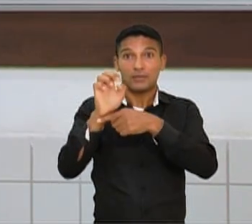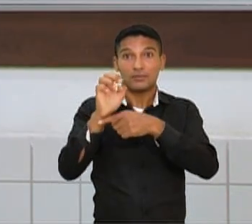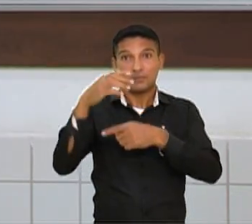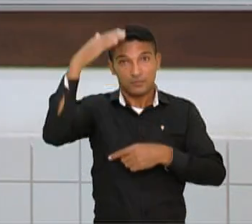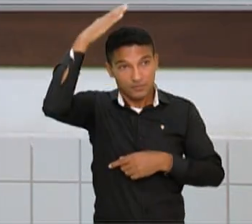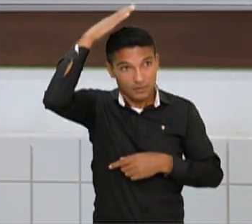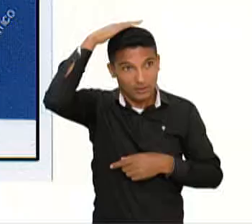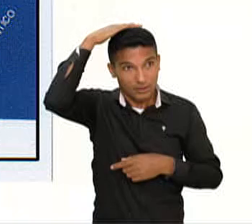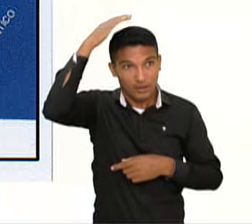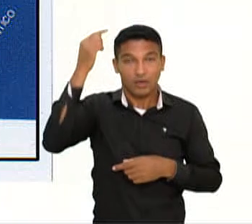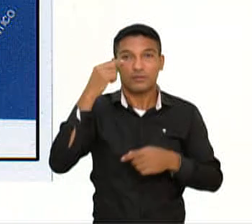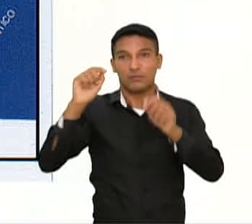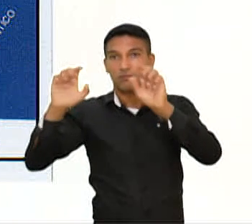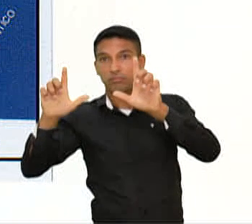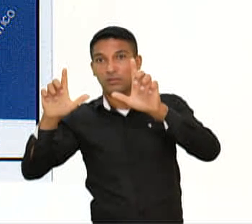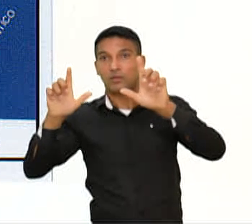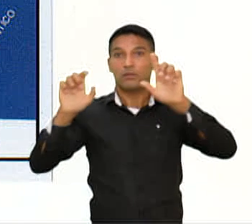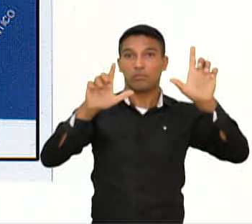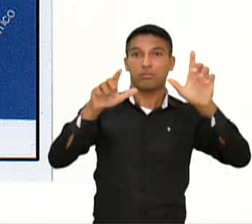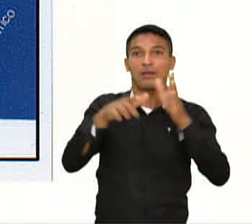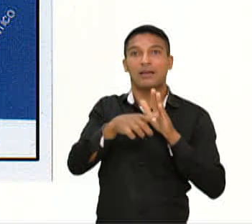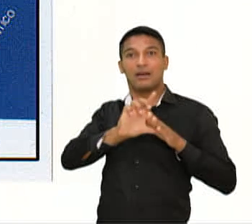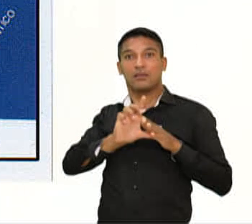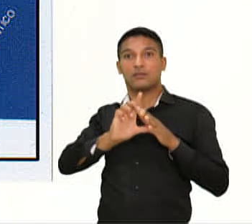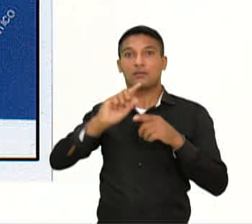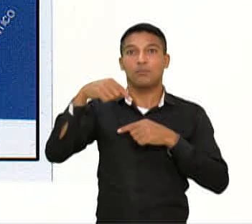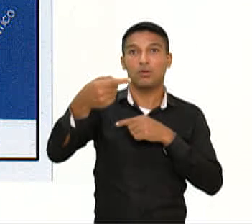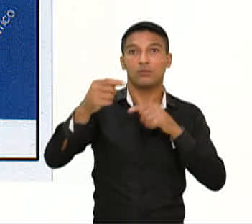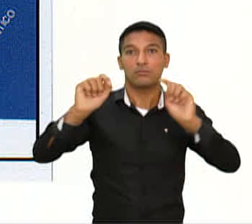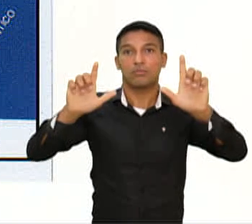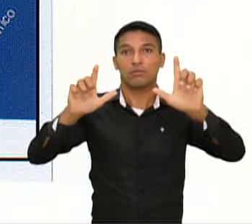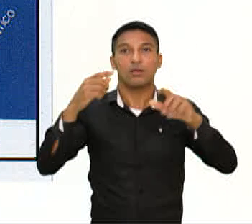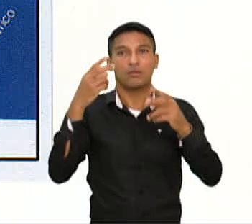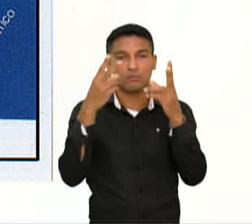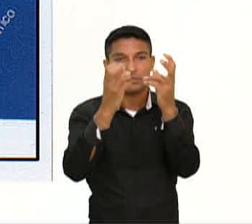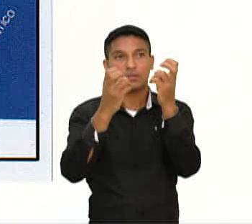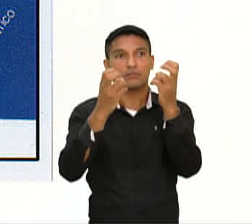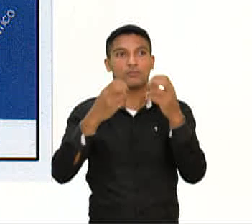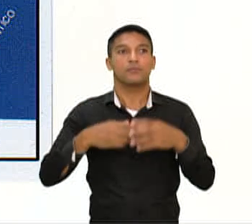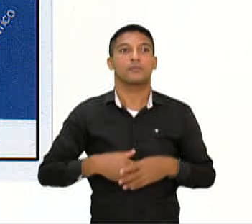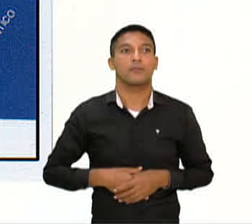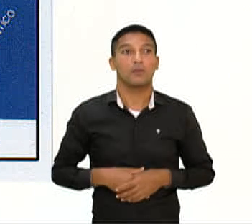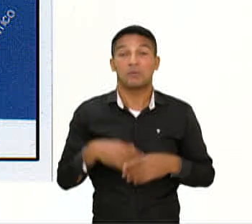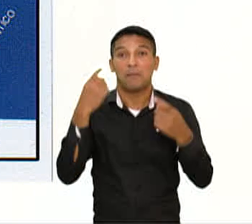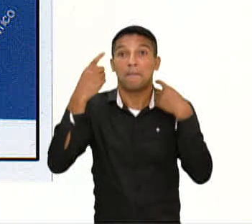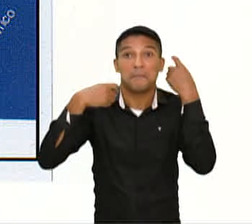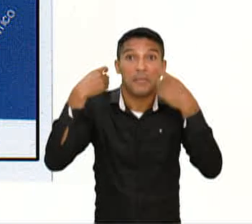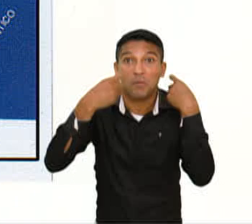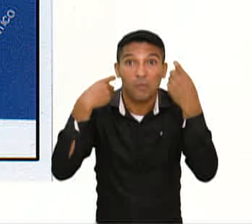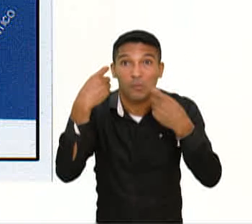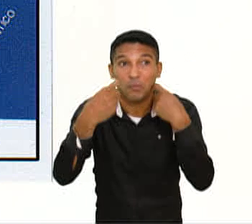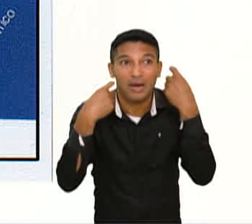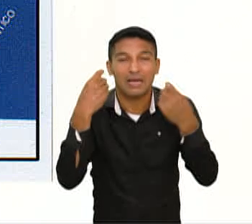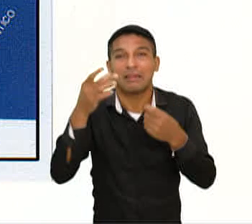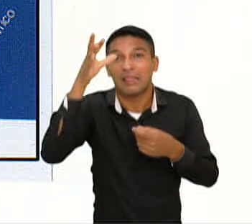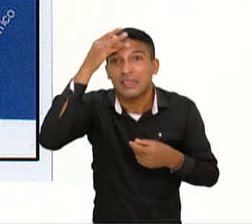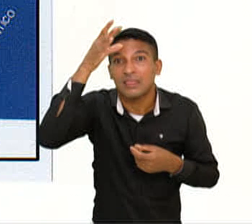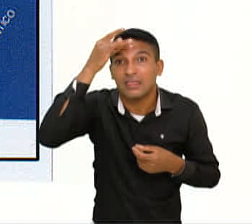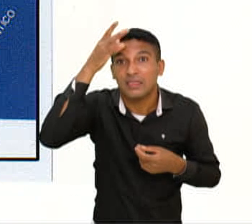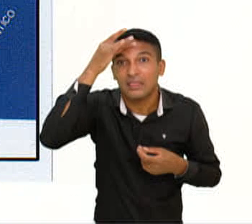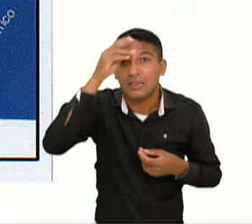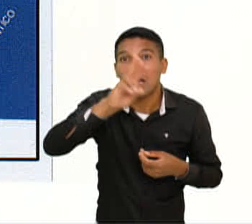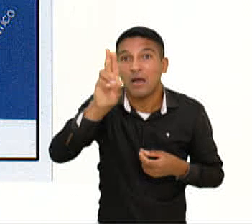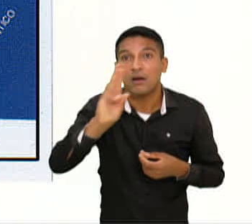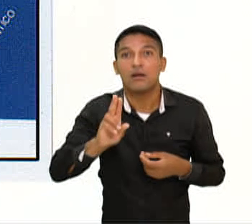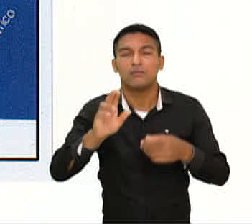mapa anterior, olha esse mapa aqui, então a gente já percebe isso. Não há necessidade de você se preocupar em decorar a